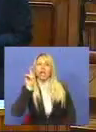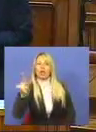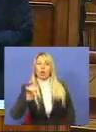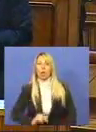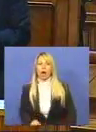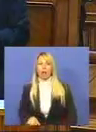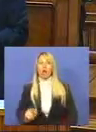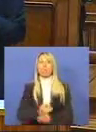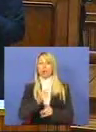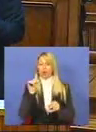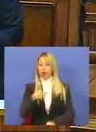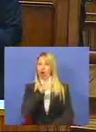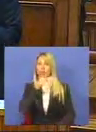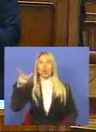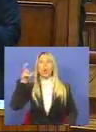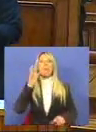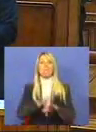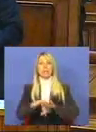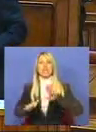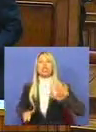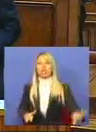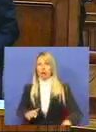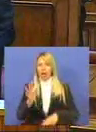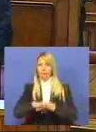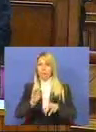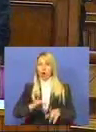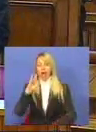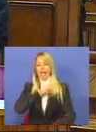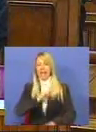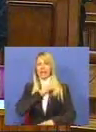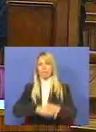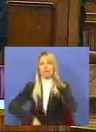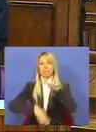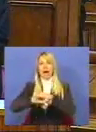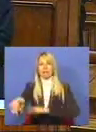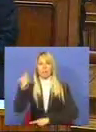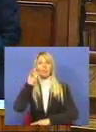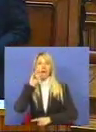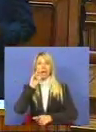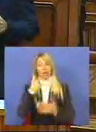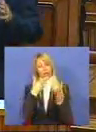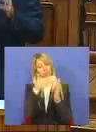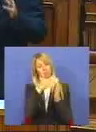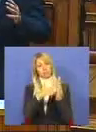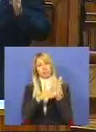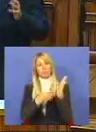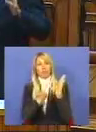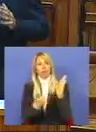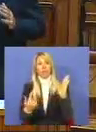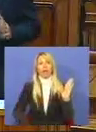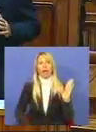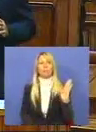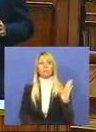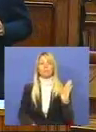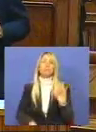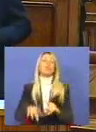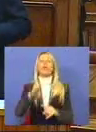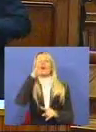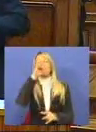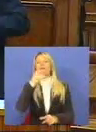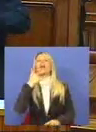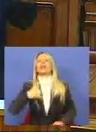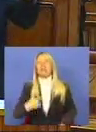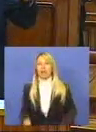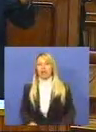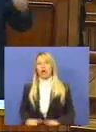de esquerda, sobre o rendimento máximo garantido que o senhor estabelece aqui. Veja, diz-nos o Governo,